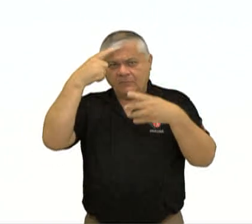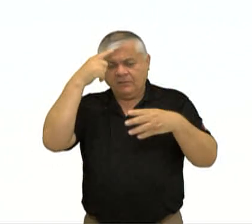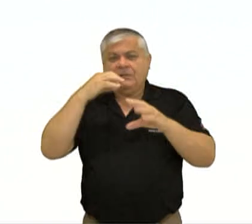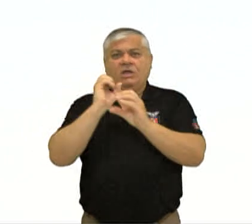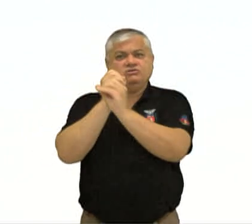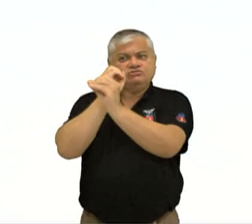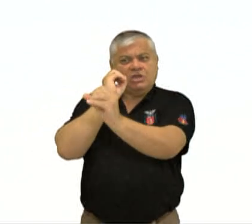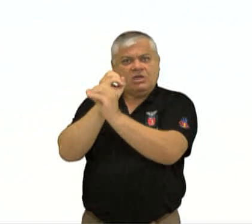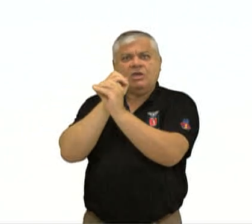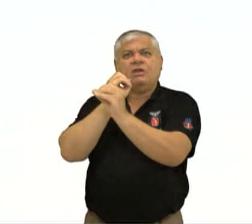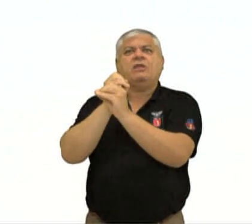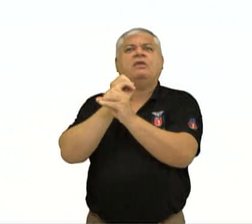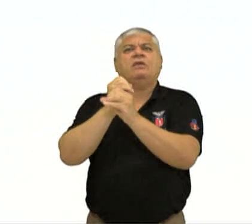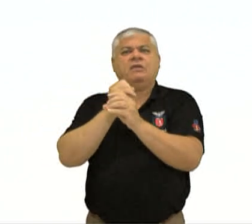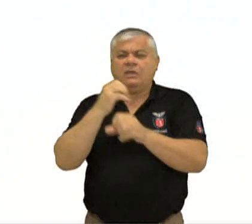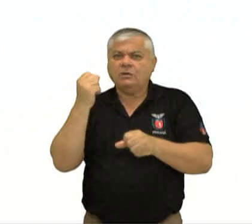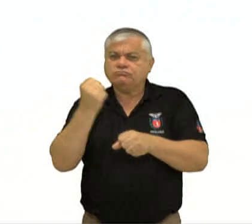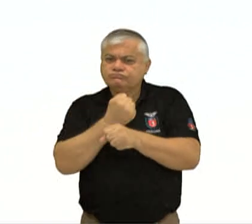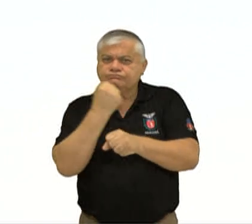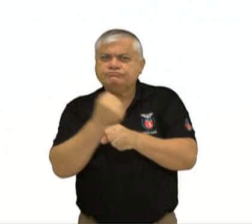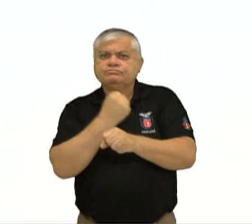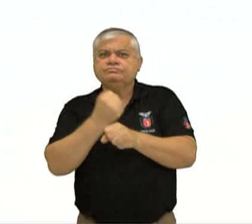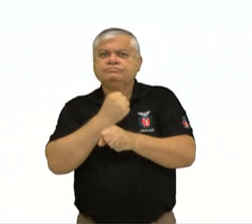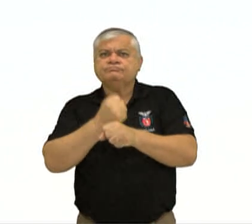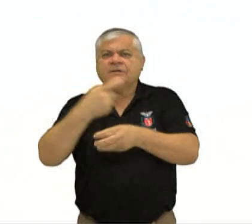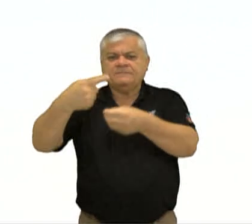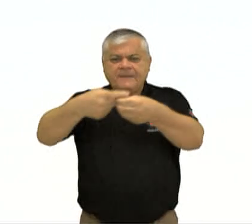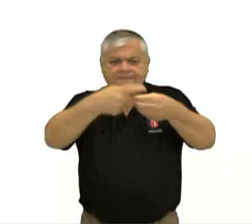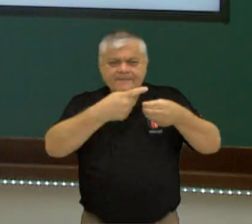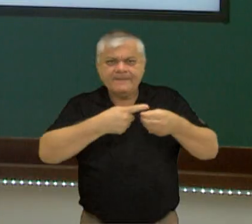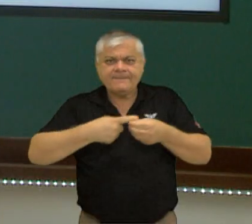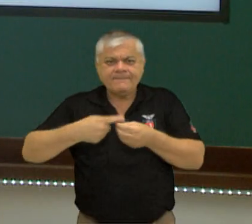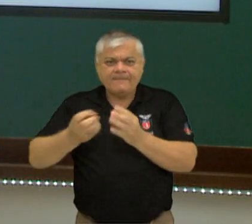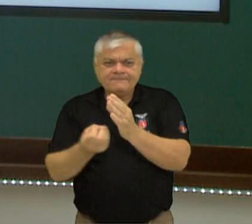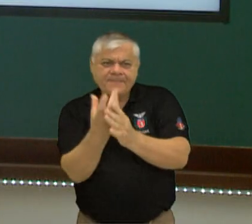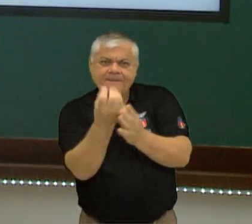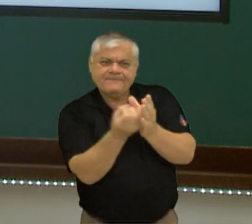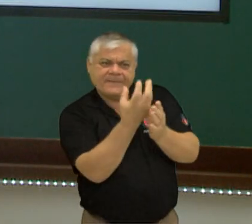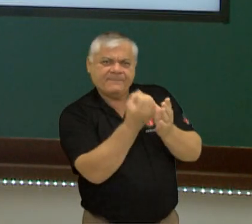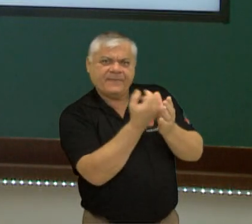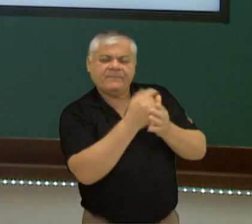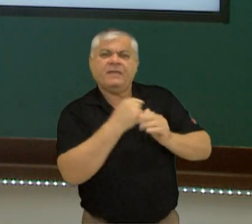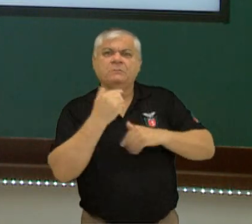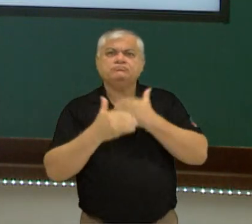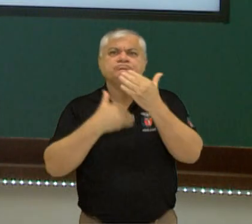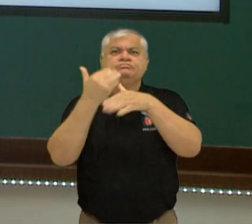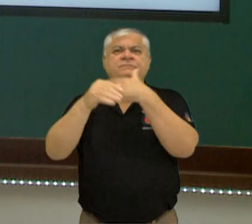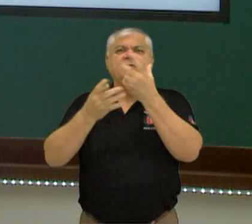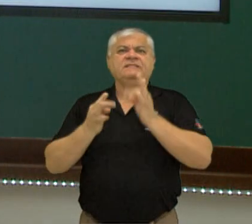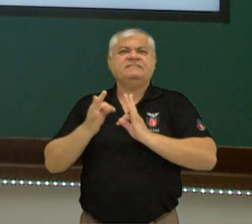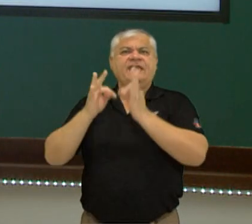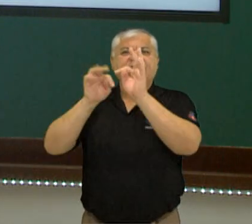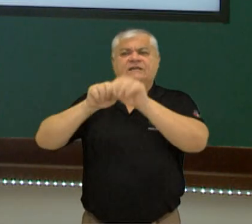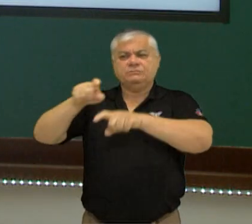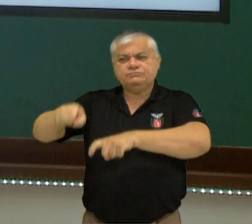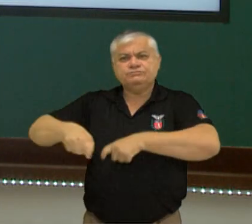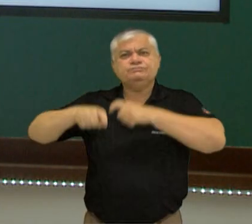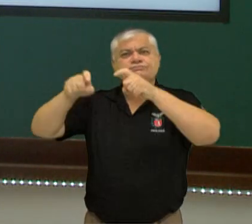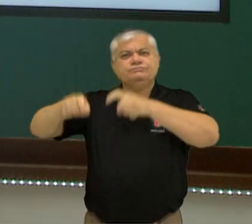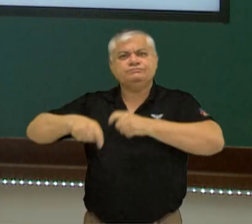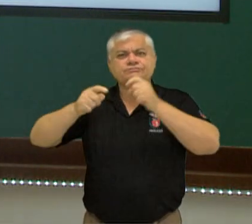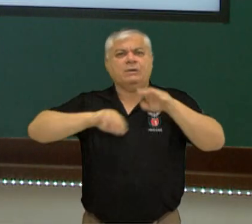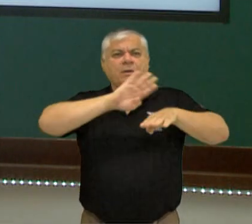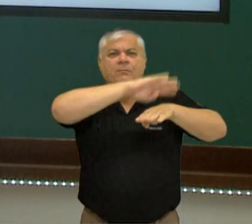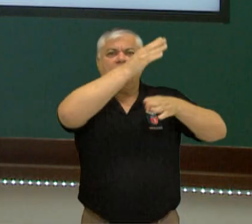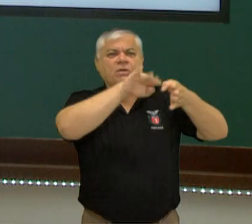engenharia para a construção de cidades, estradas, né? Avançadas técnicas de agricultura e plantio em regiões